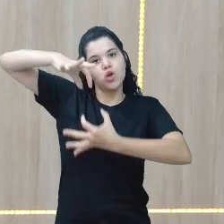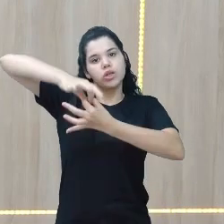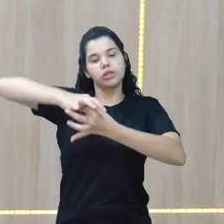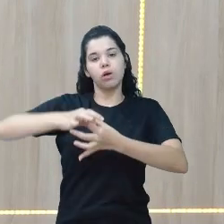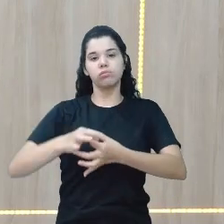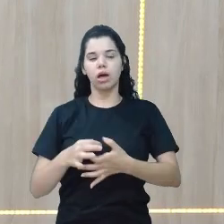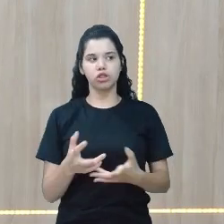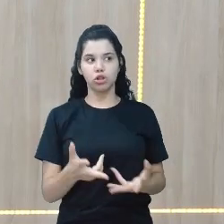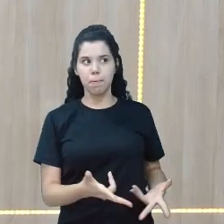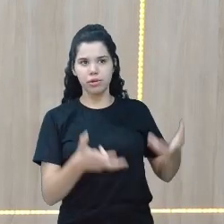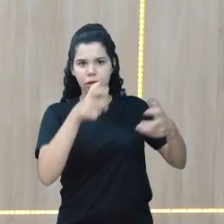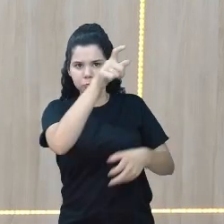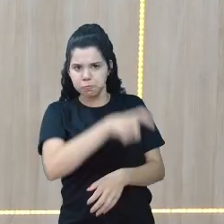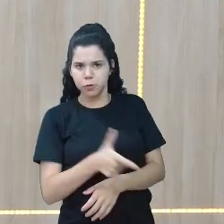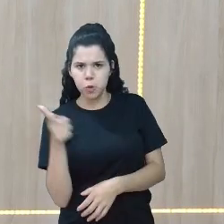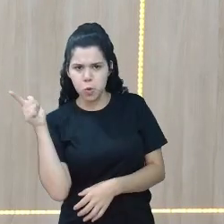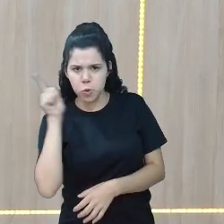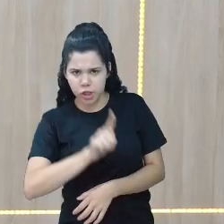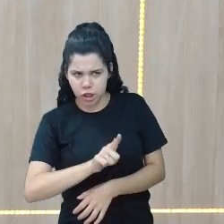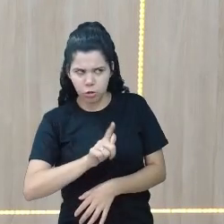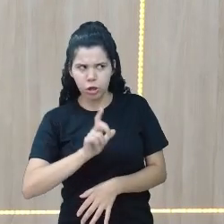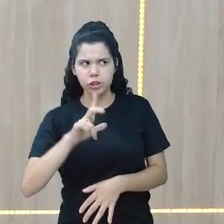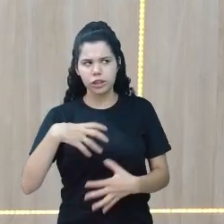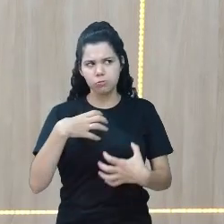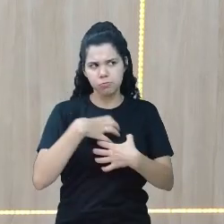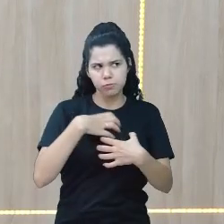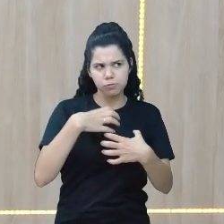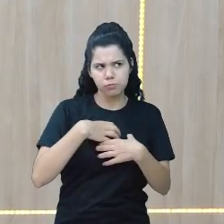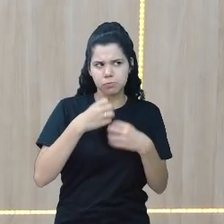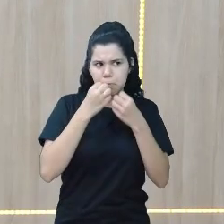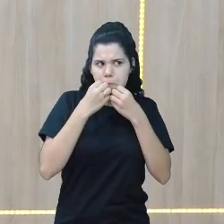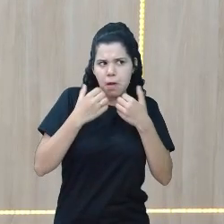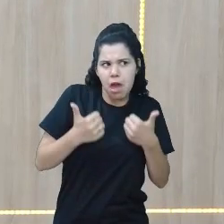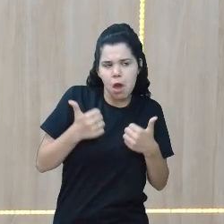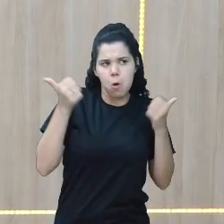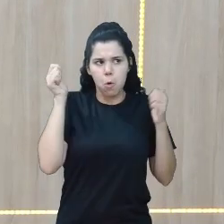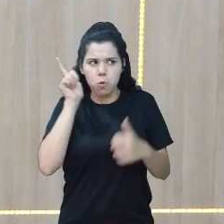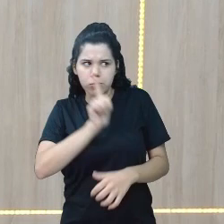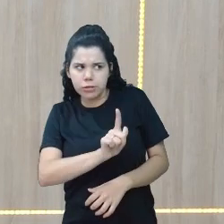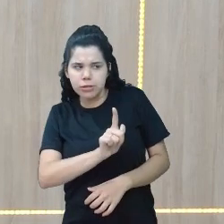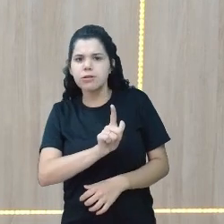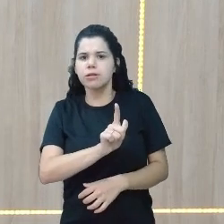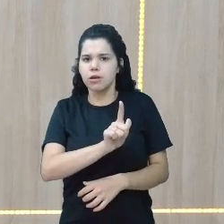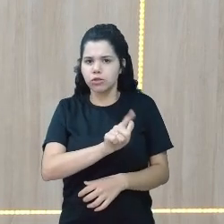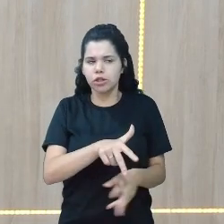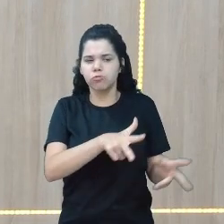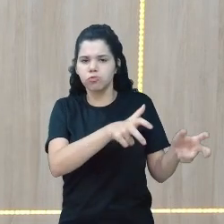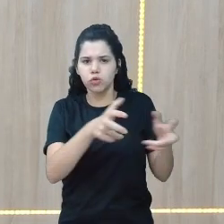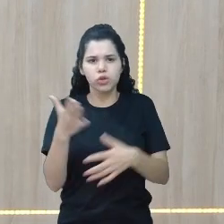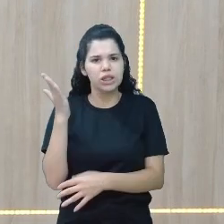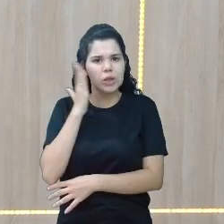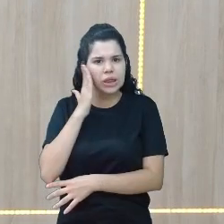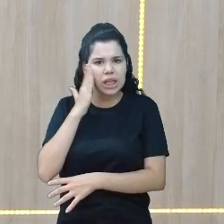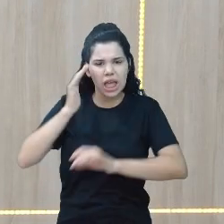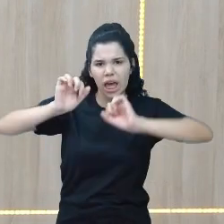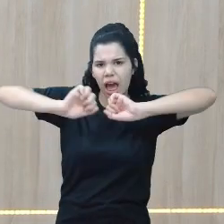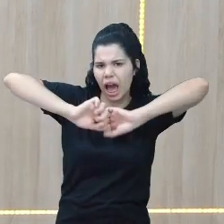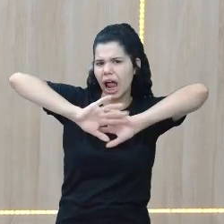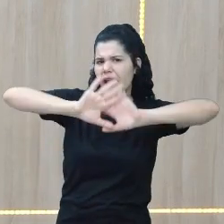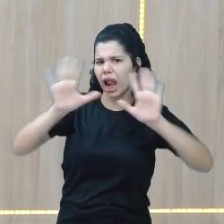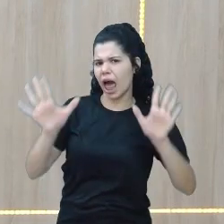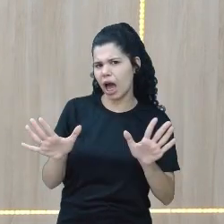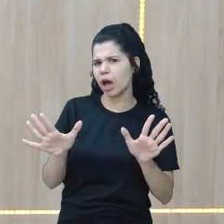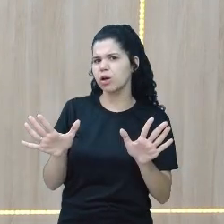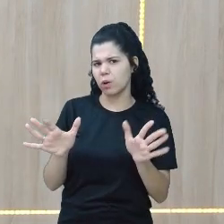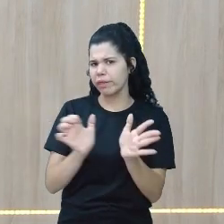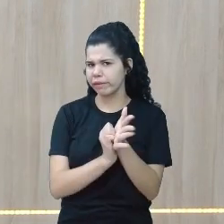é o momento, se é possível, se faz sentido para o estudante, se ele está percebendo o que ele está fazendo, se ele está entendendo o que